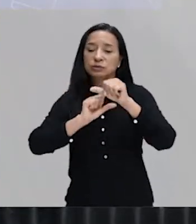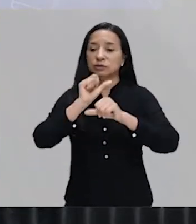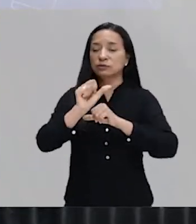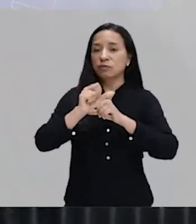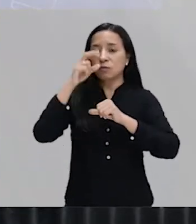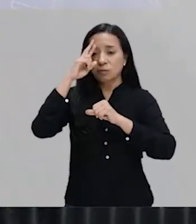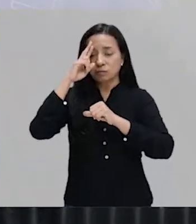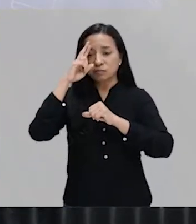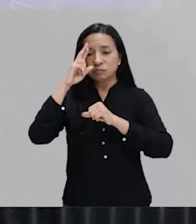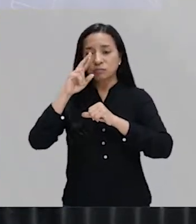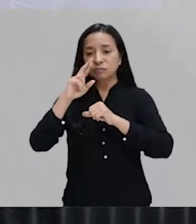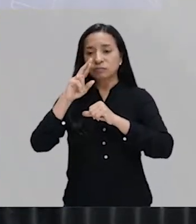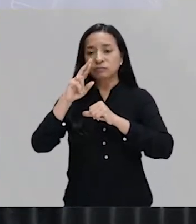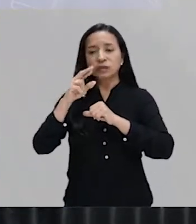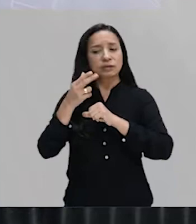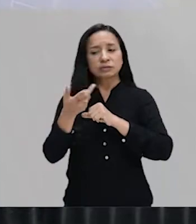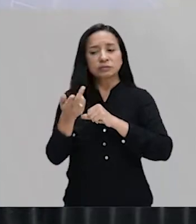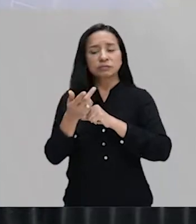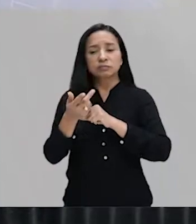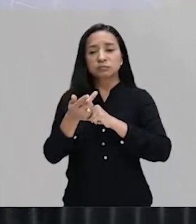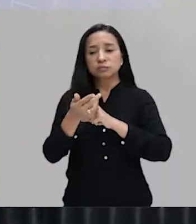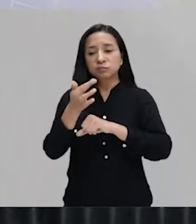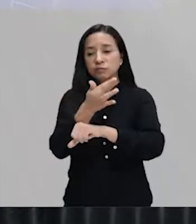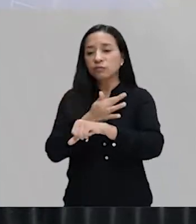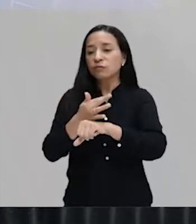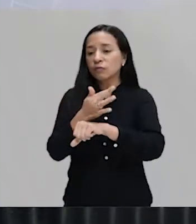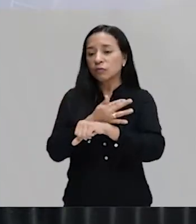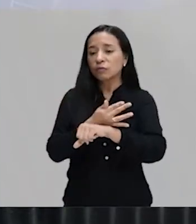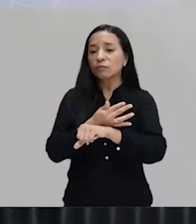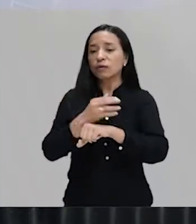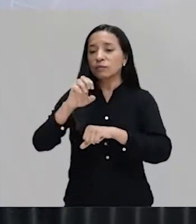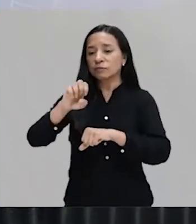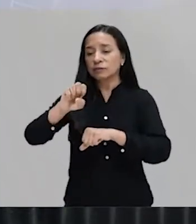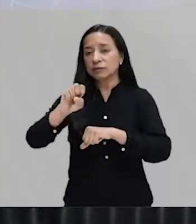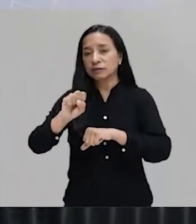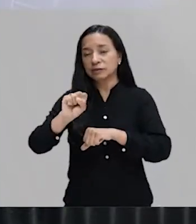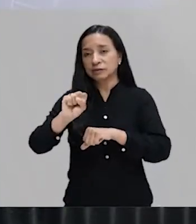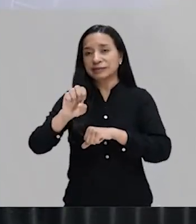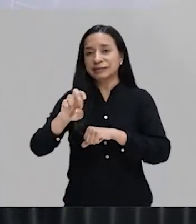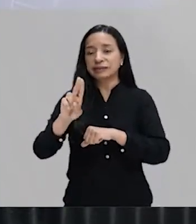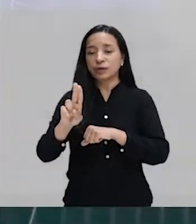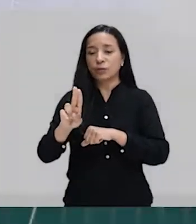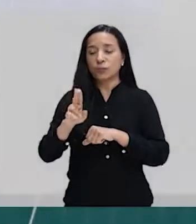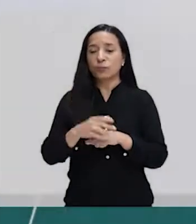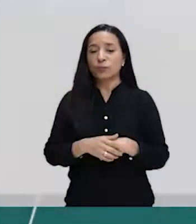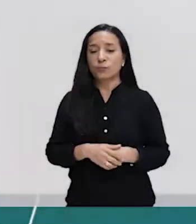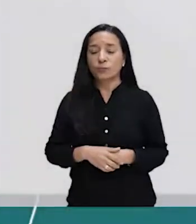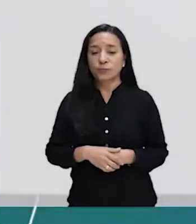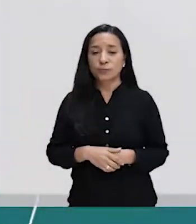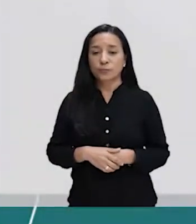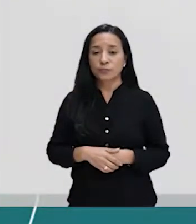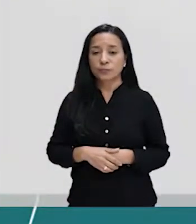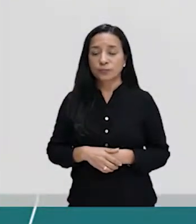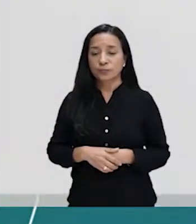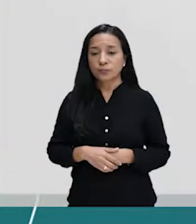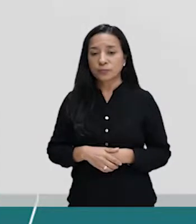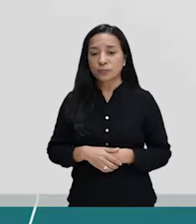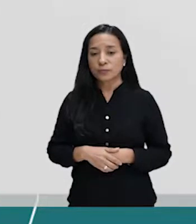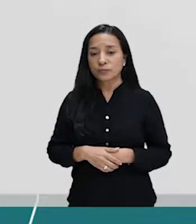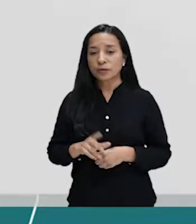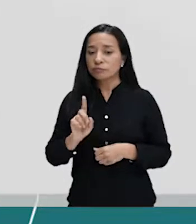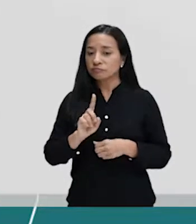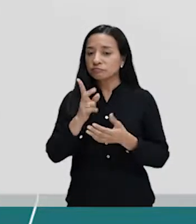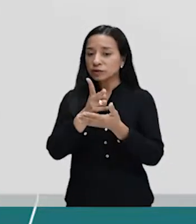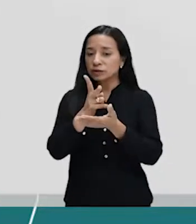nossa linguagem, né? De uma forma mais coloquial, acaba se transformando em seu. Nem sempre os pronomes possessivos